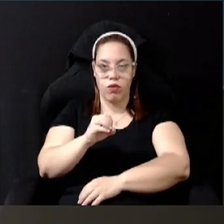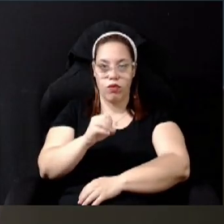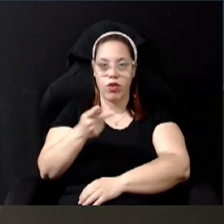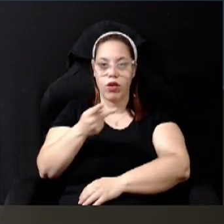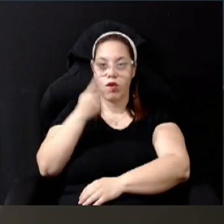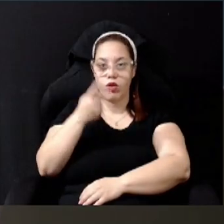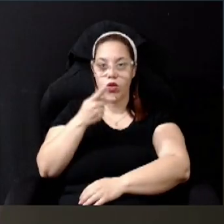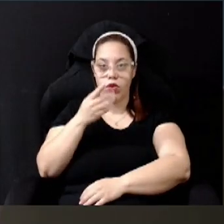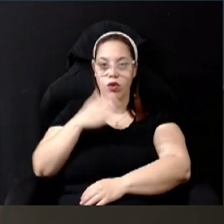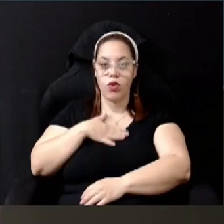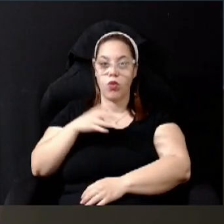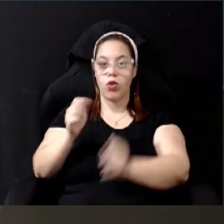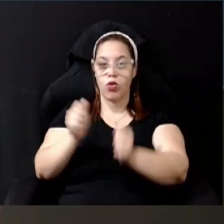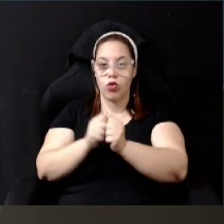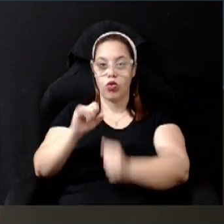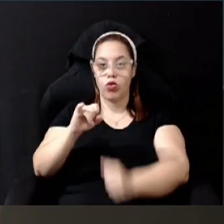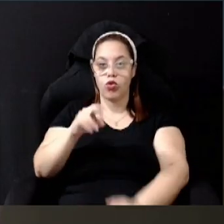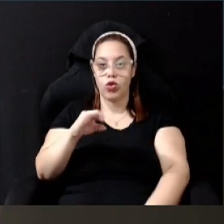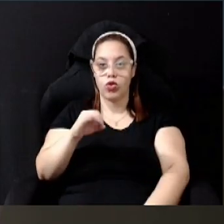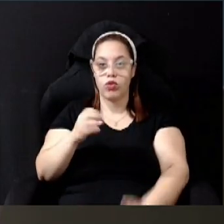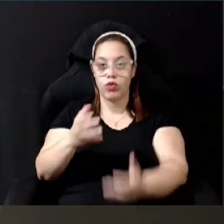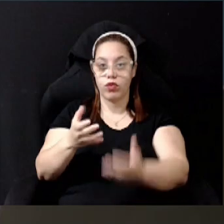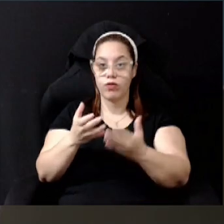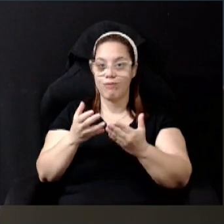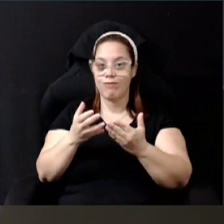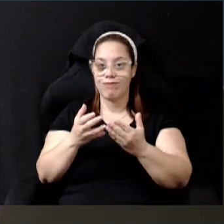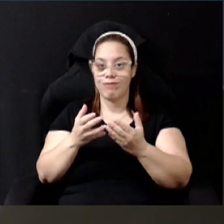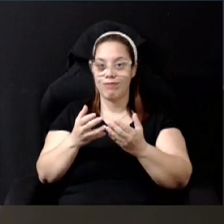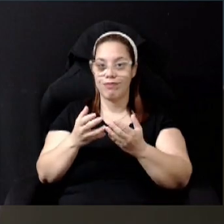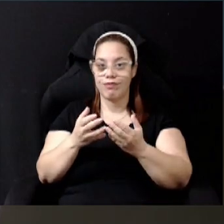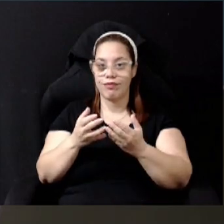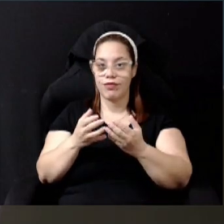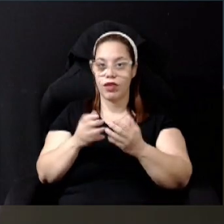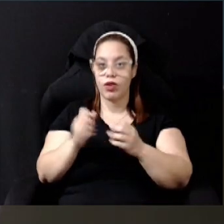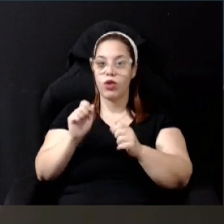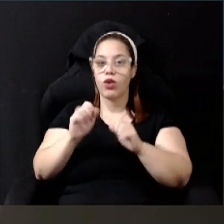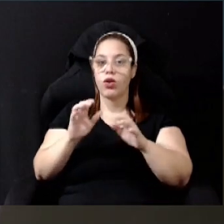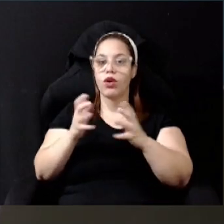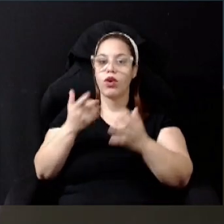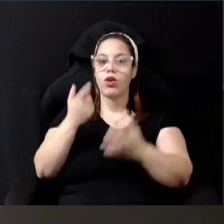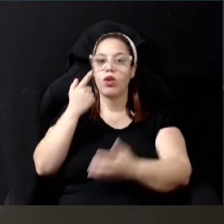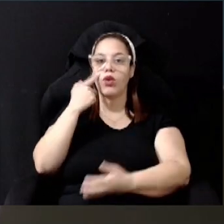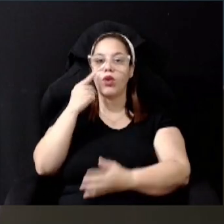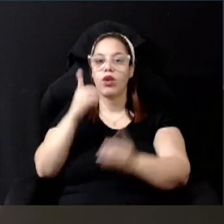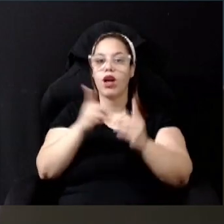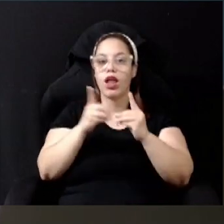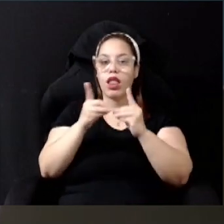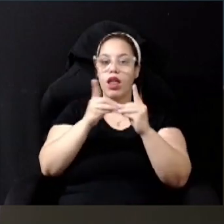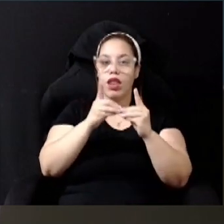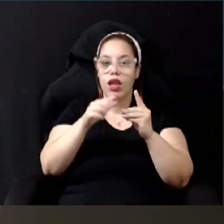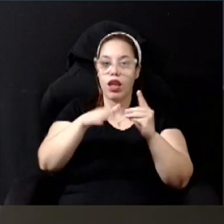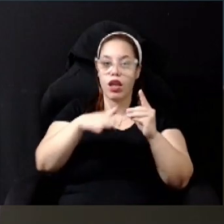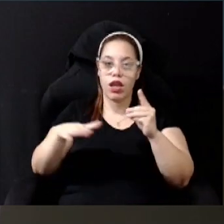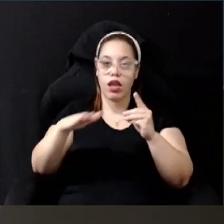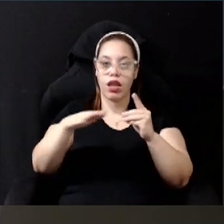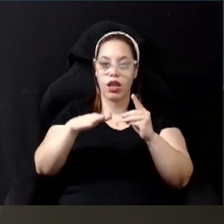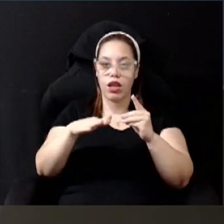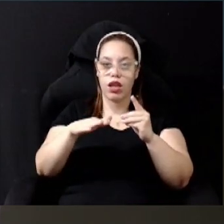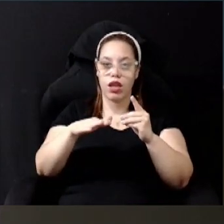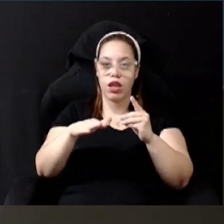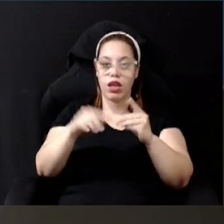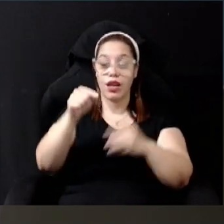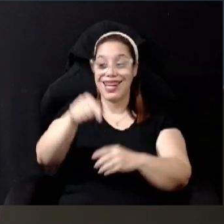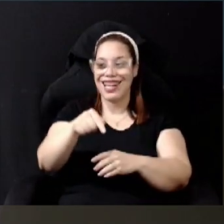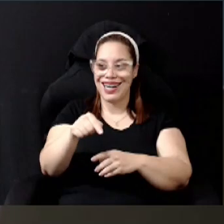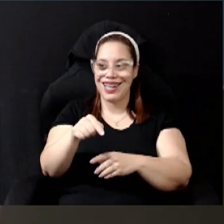sócio. Eu quero... Quantas pessoas você viu atendendo a gente ali, naquela função de estar ali, que